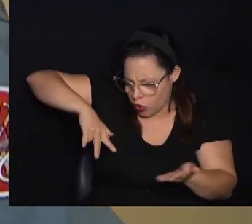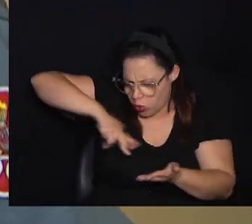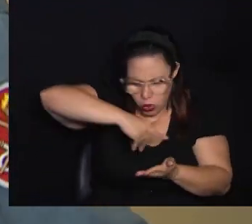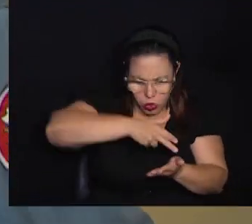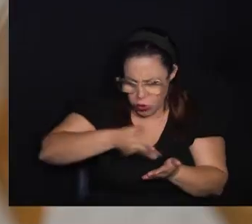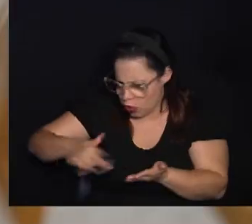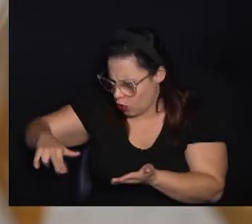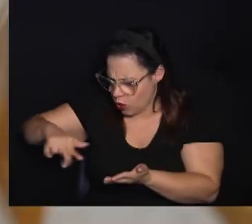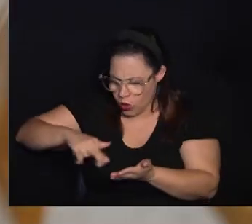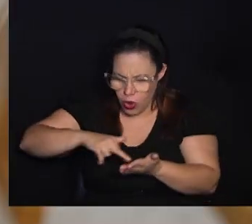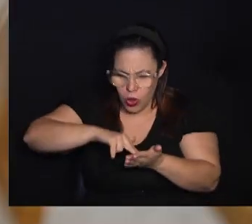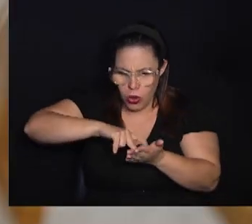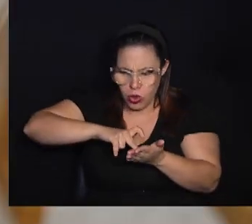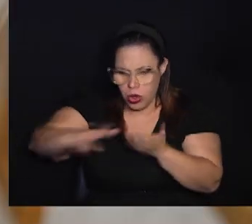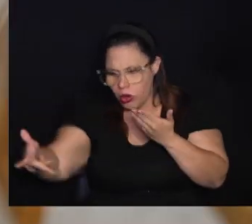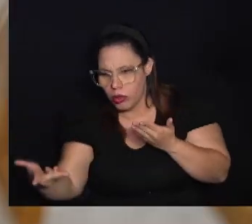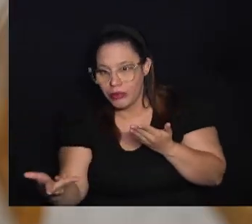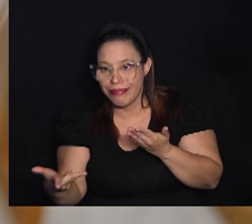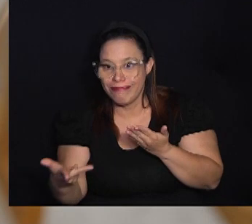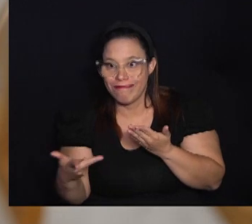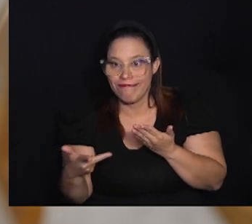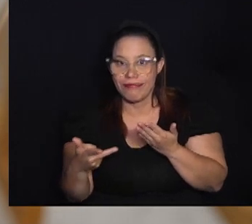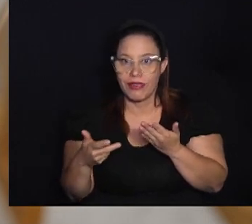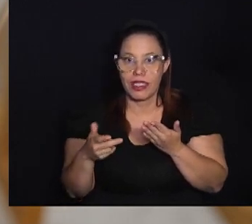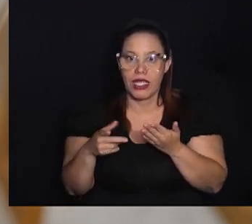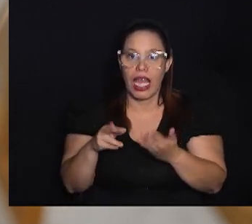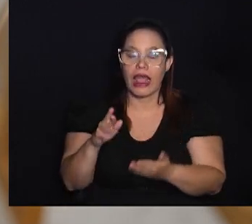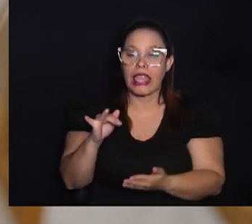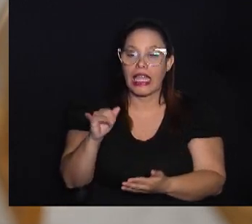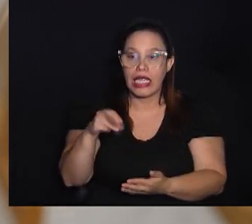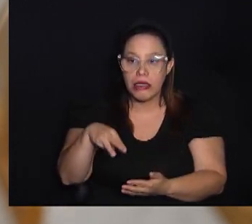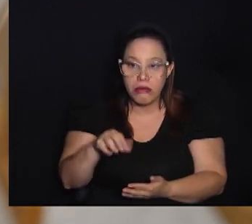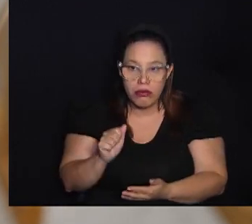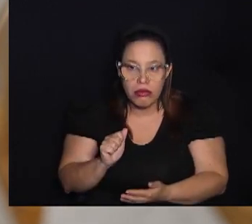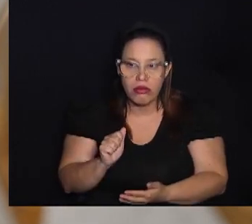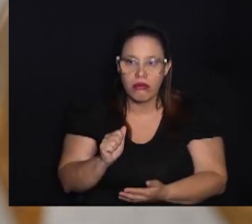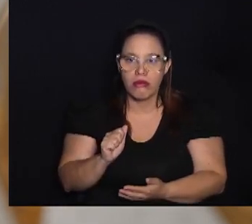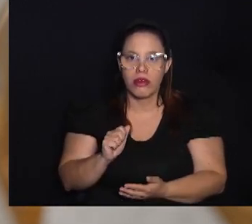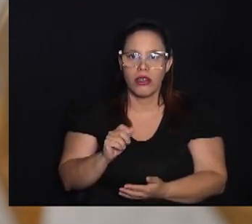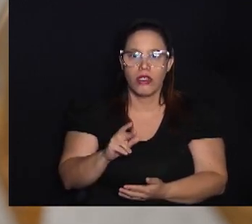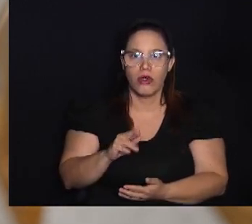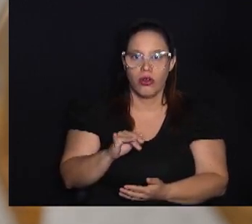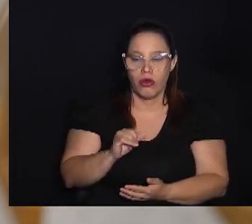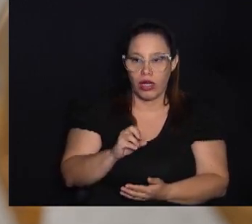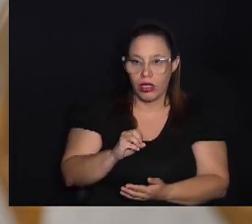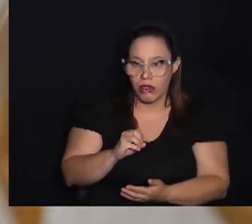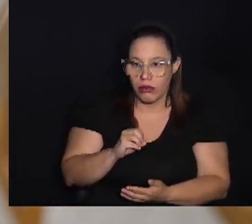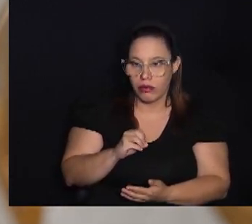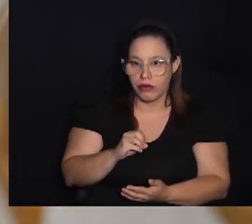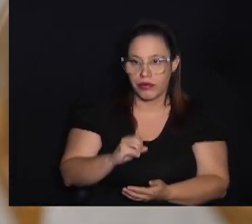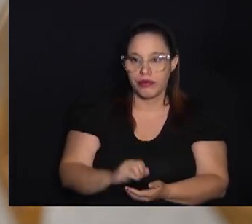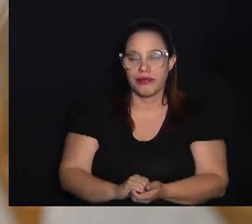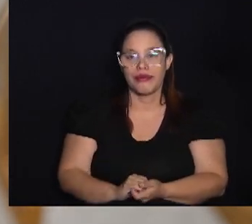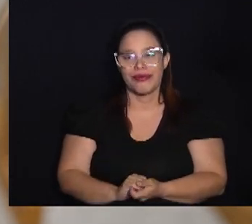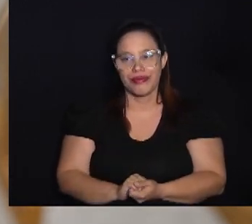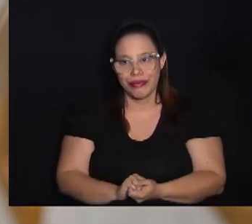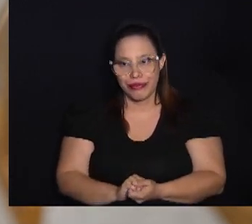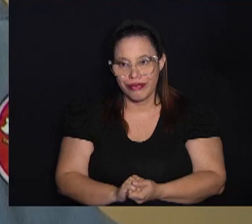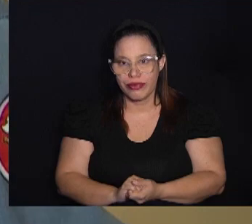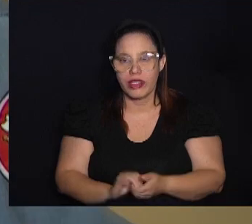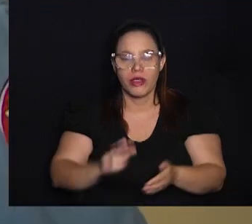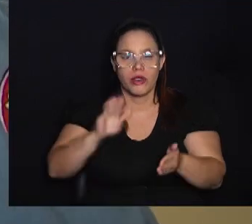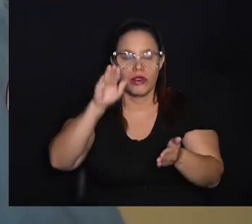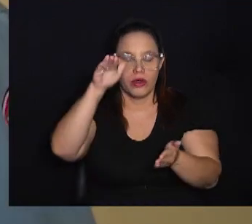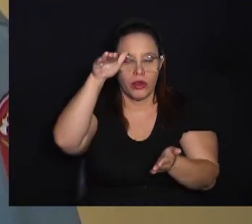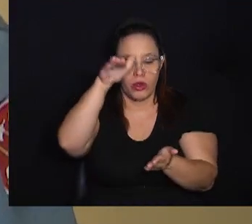ter um escorregão também no banheiro. A tampa também dos lavatórios e da privada deve estar